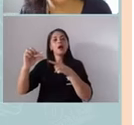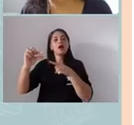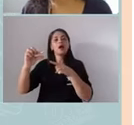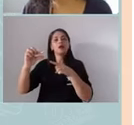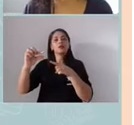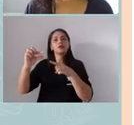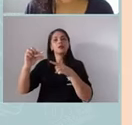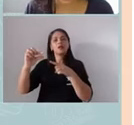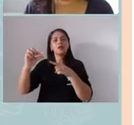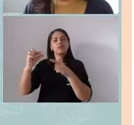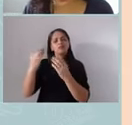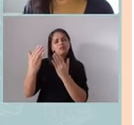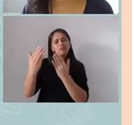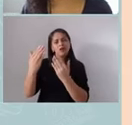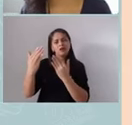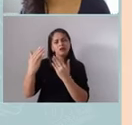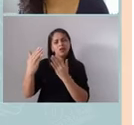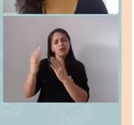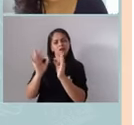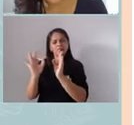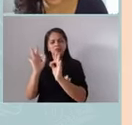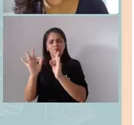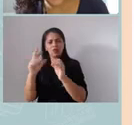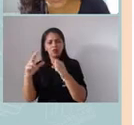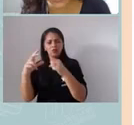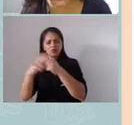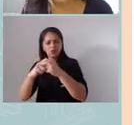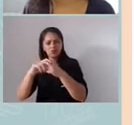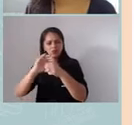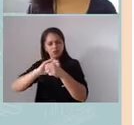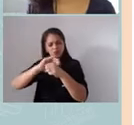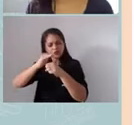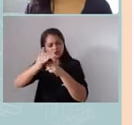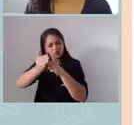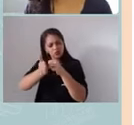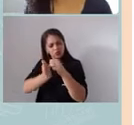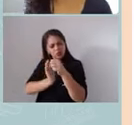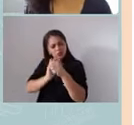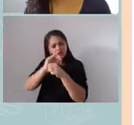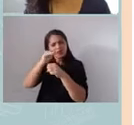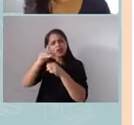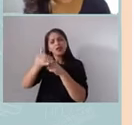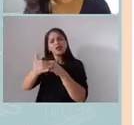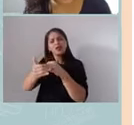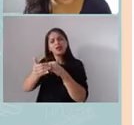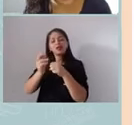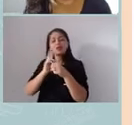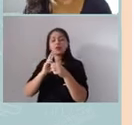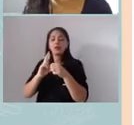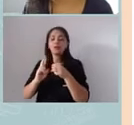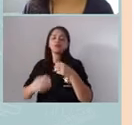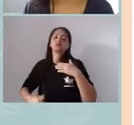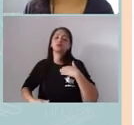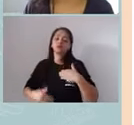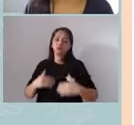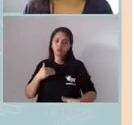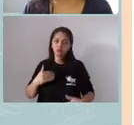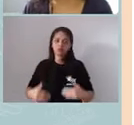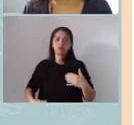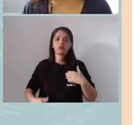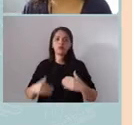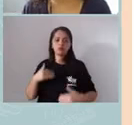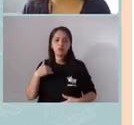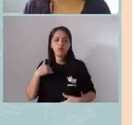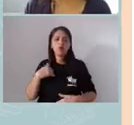imitam algo na estrutura do vírus, como seu revestimento externo, para assim provocar uma resposta imunológica no corpo, tá? Que